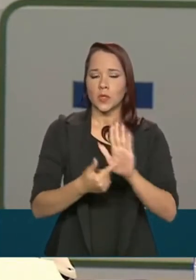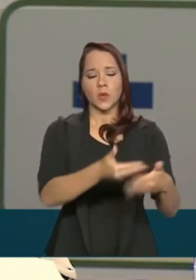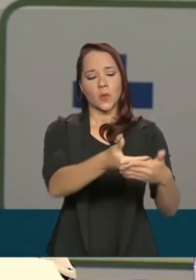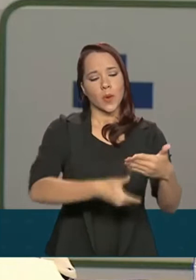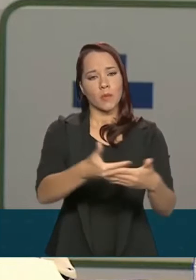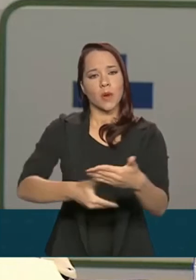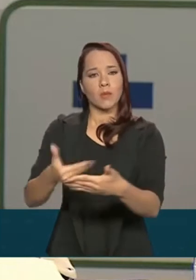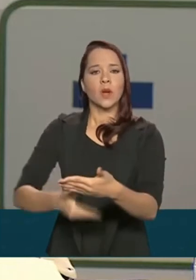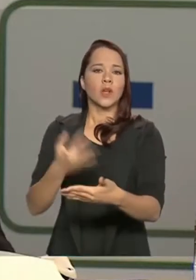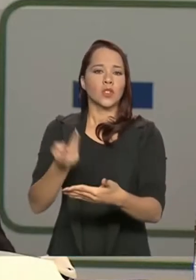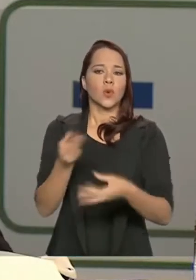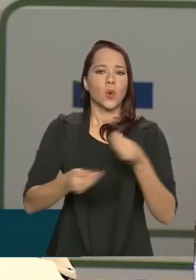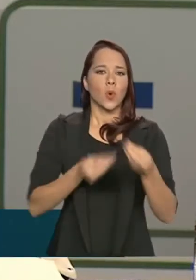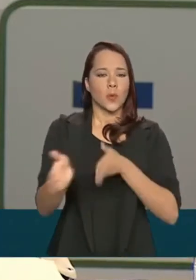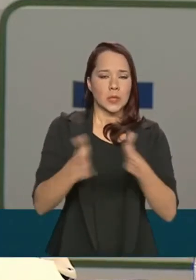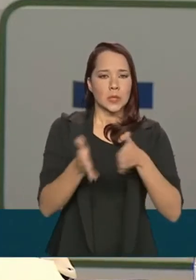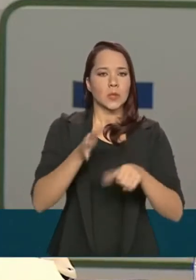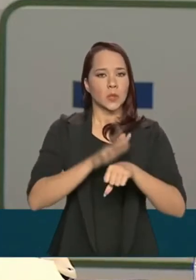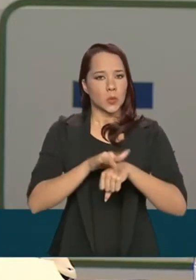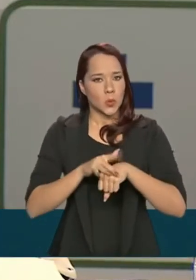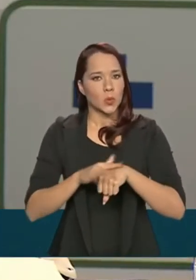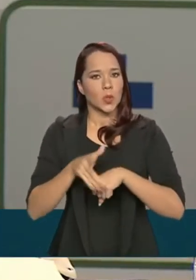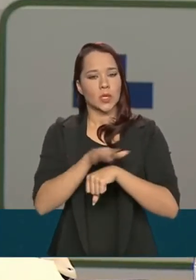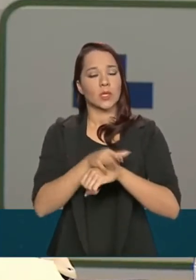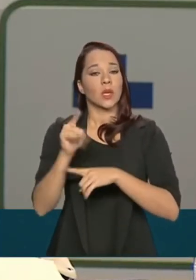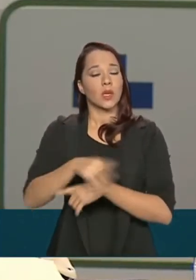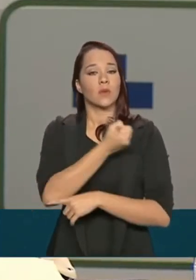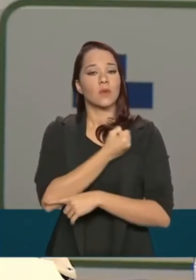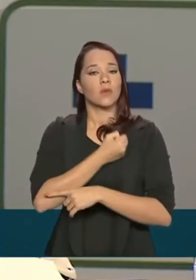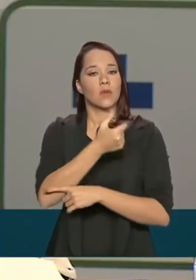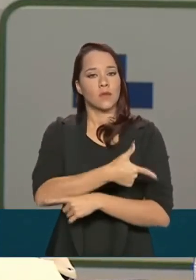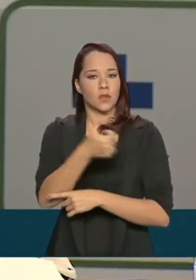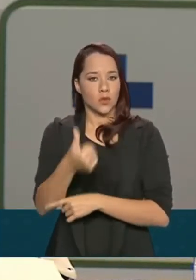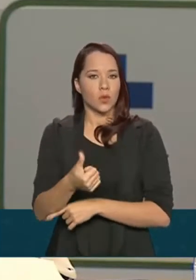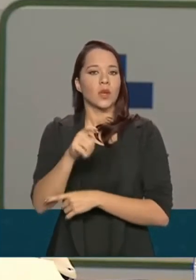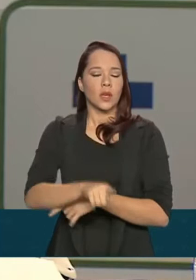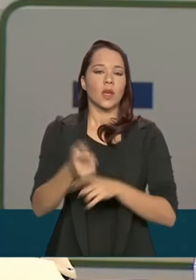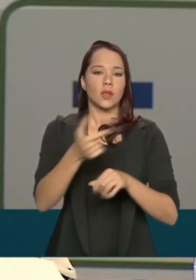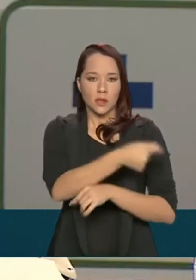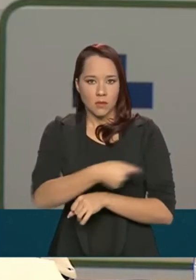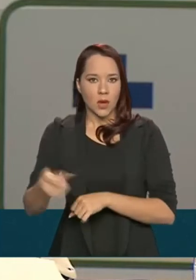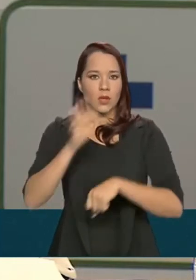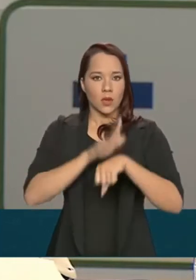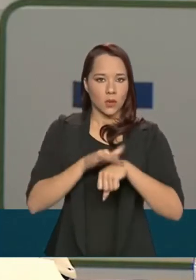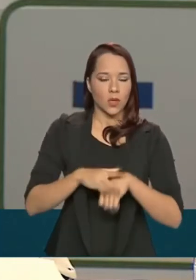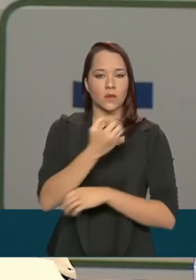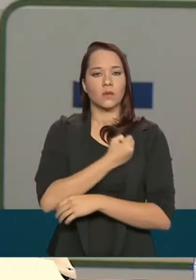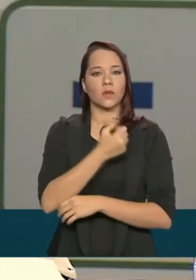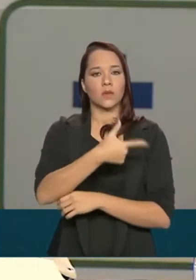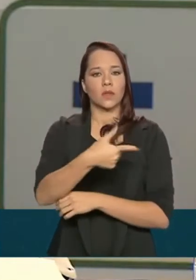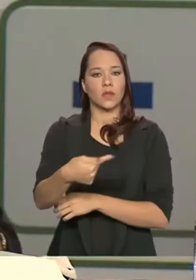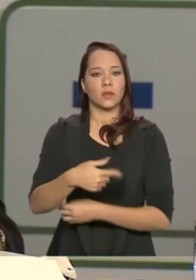epidemiológico semanal. Esse boletim epidemiológico é o número 21, que corresponde à semana epidemiológica número